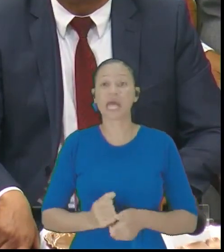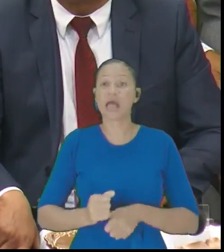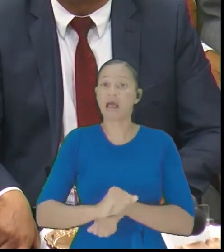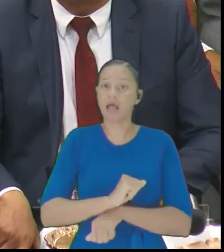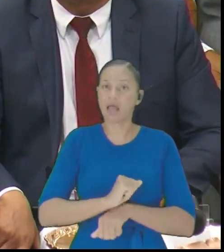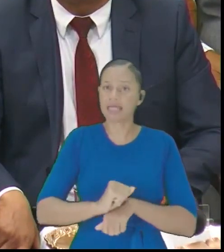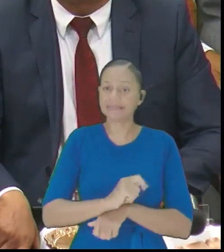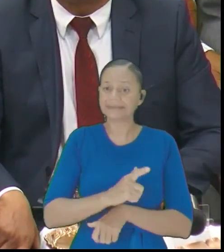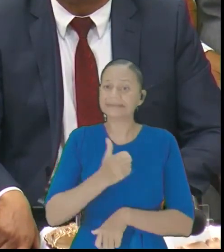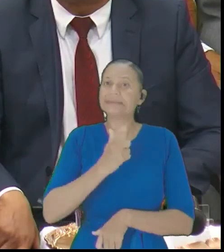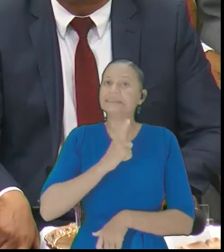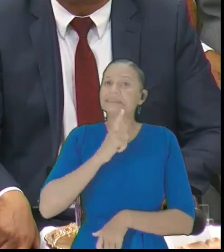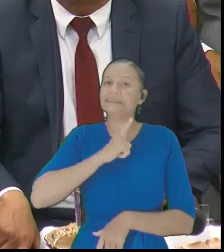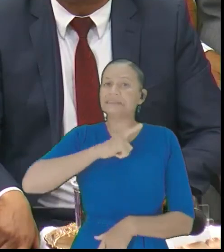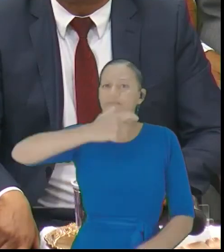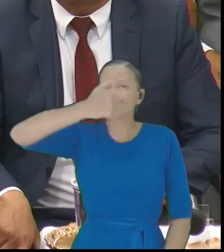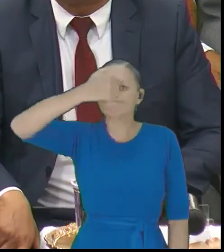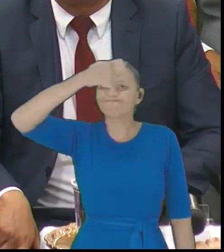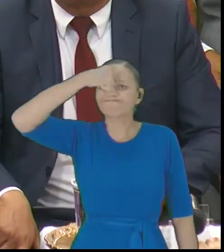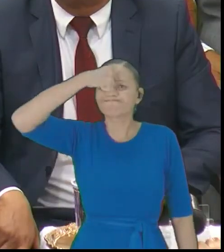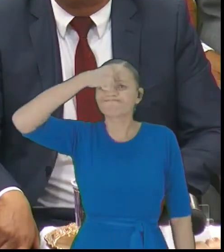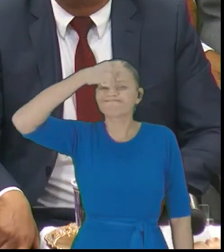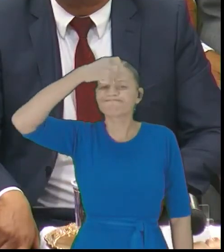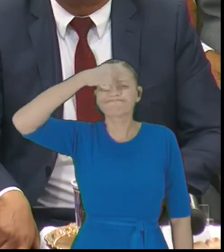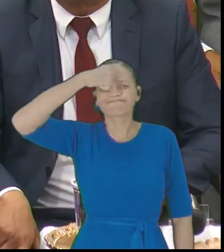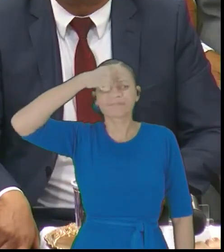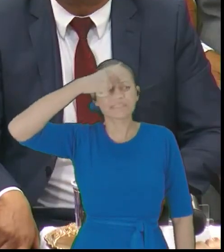Abraão tinha essa consciência, irmão,